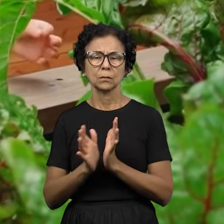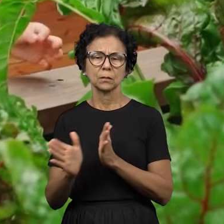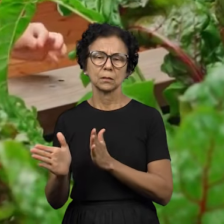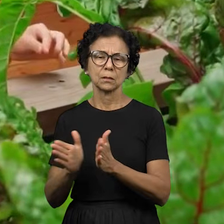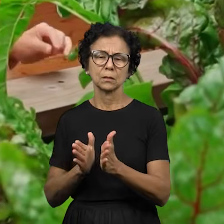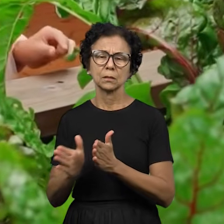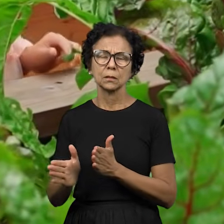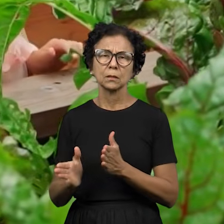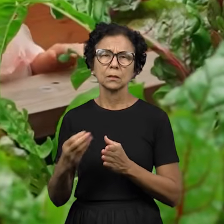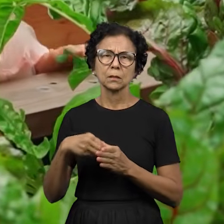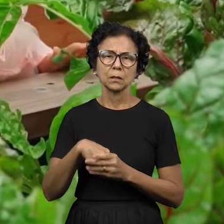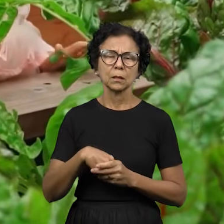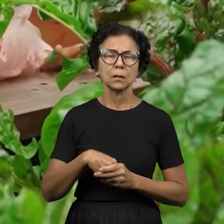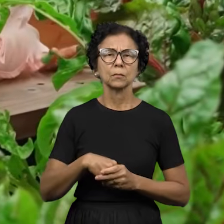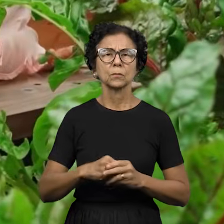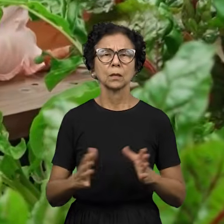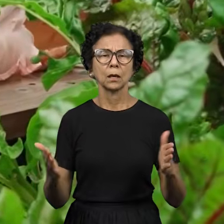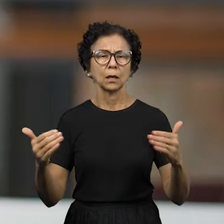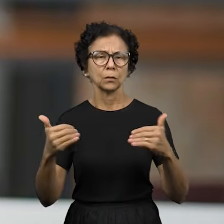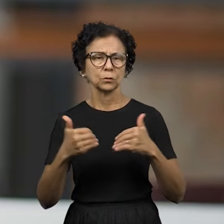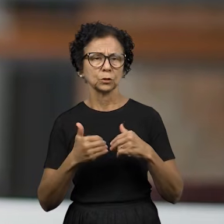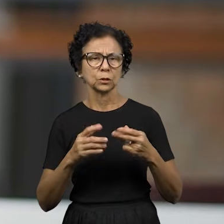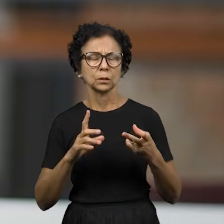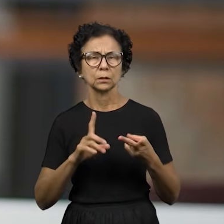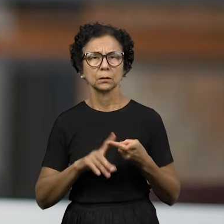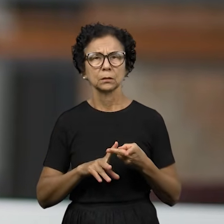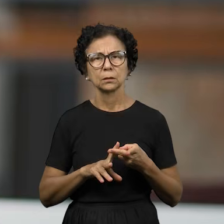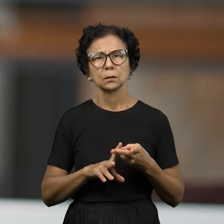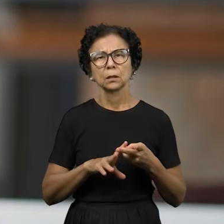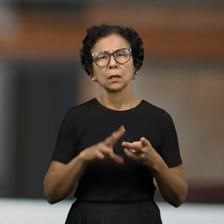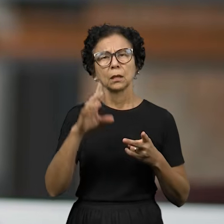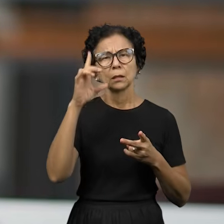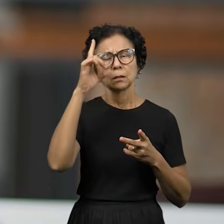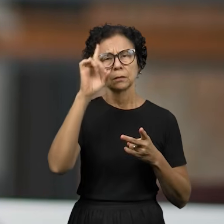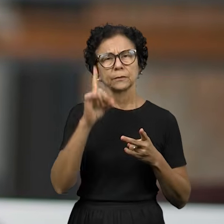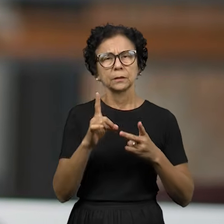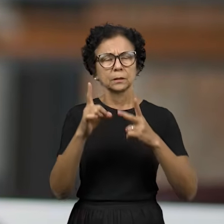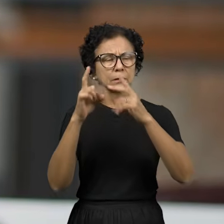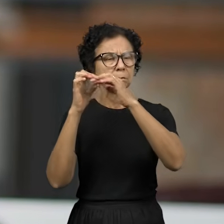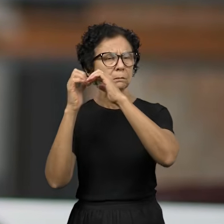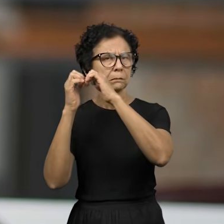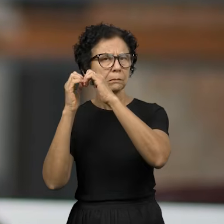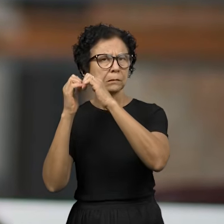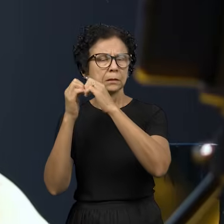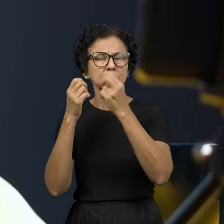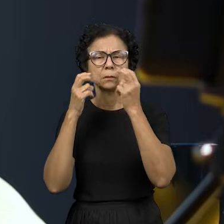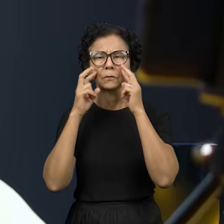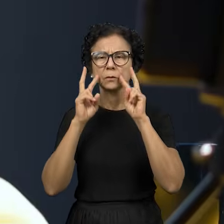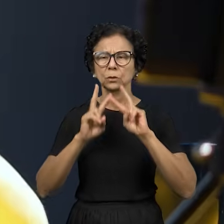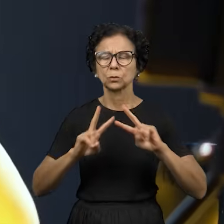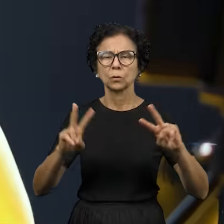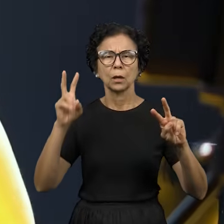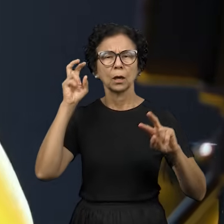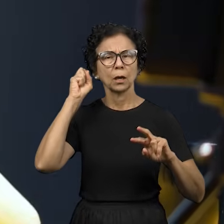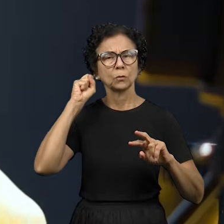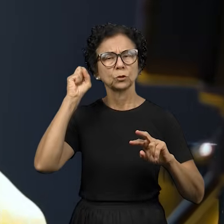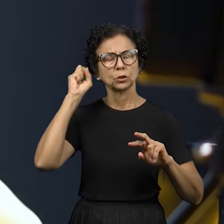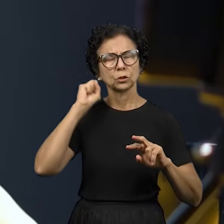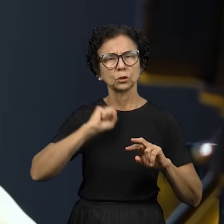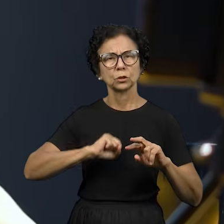acessibilidade inclui pessoas com autismo, deficiência intelectual, visual,